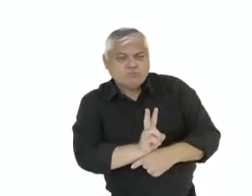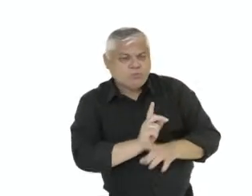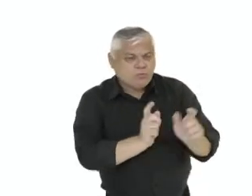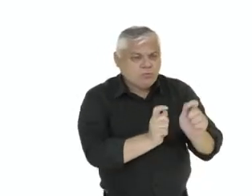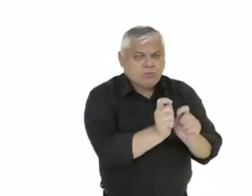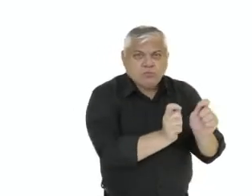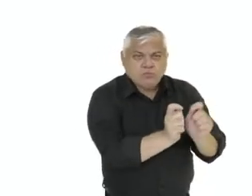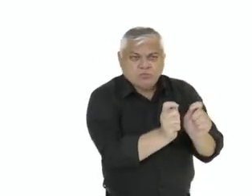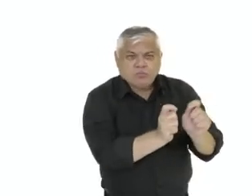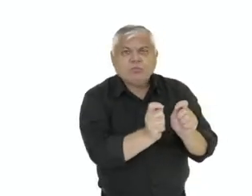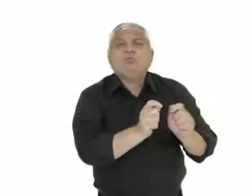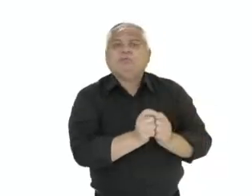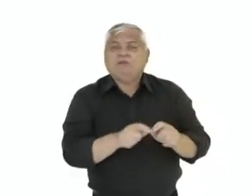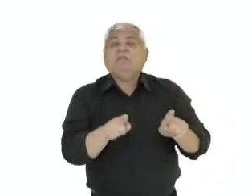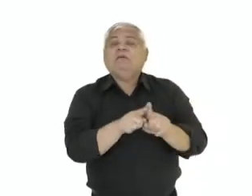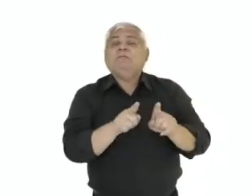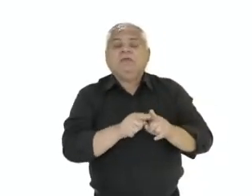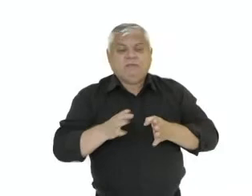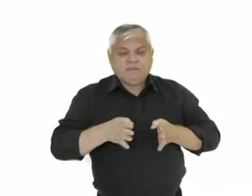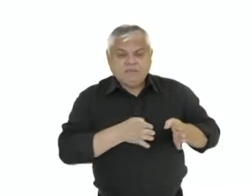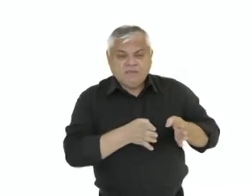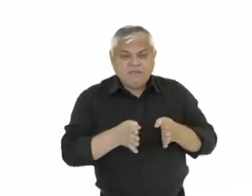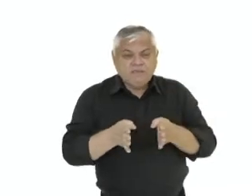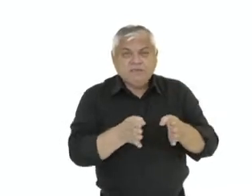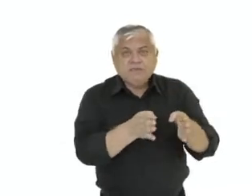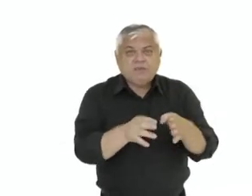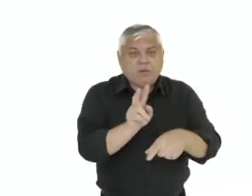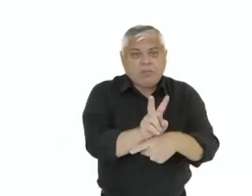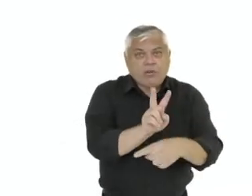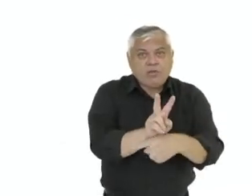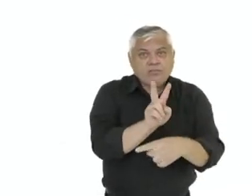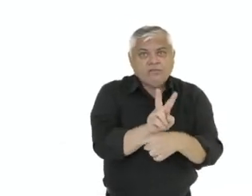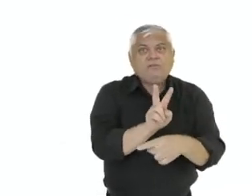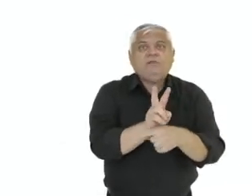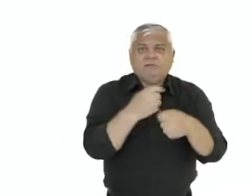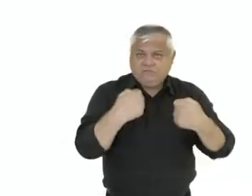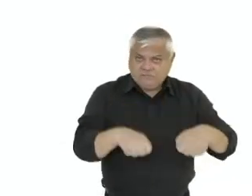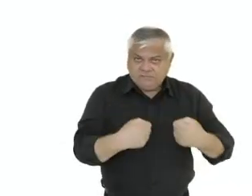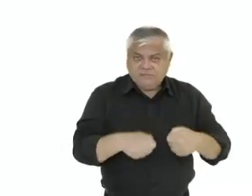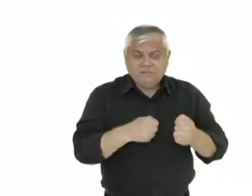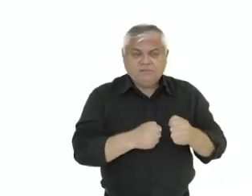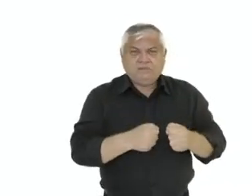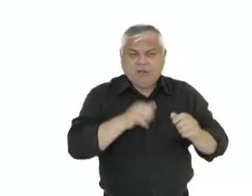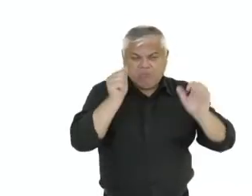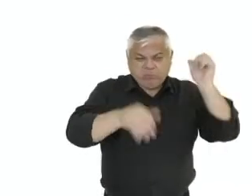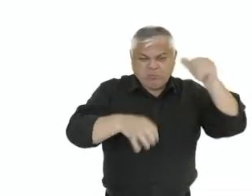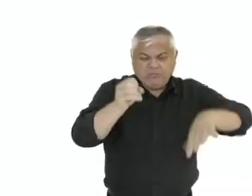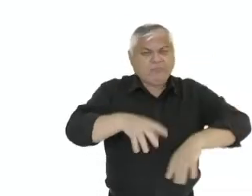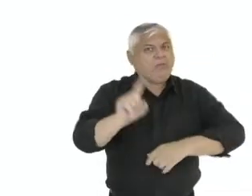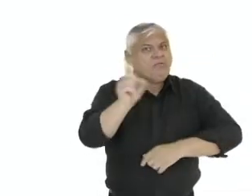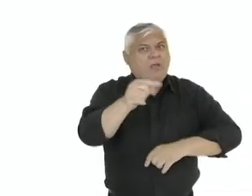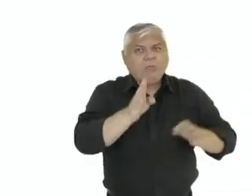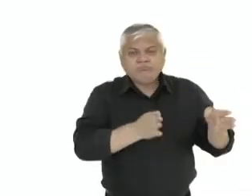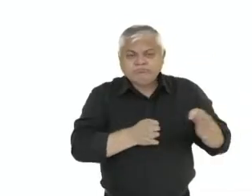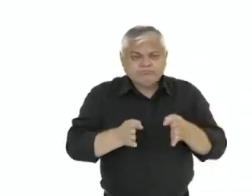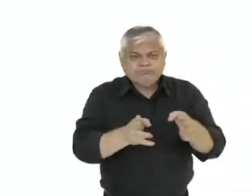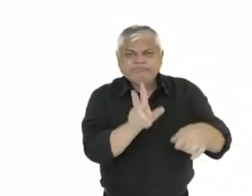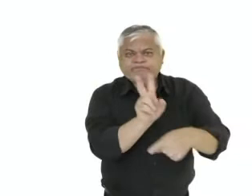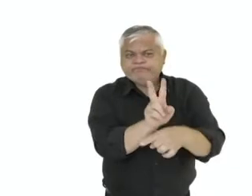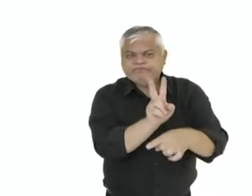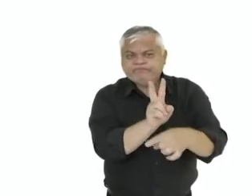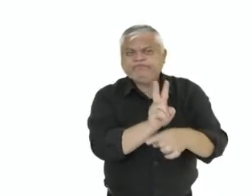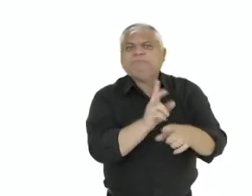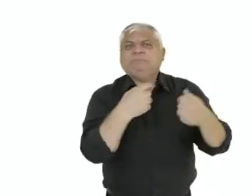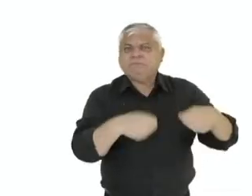controlando também a hidrografia, os rios do município. A Secretaria de Planejamento, você vai ver que ela pode